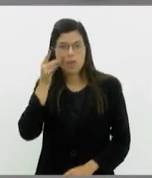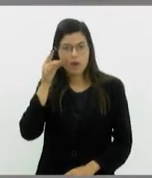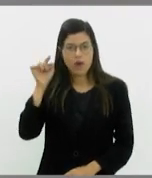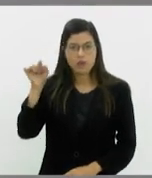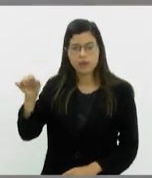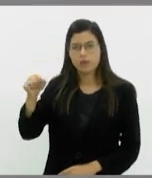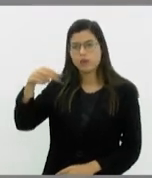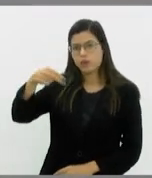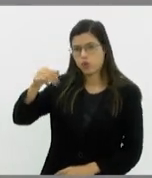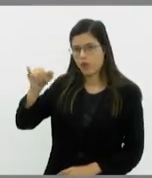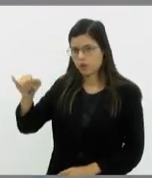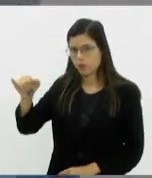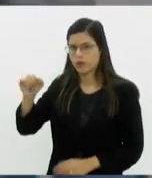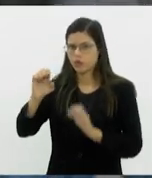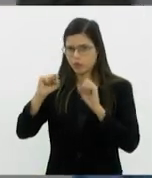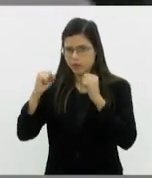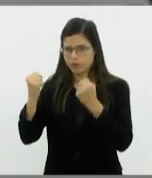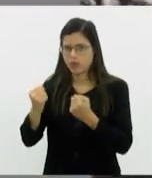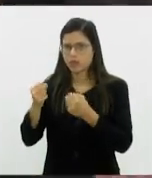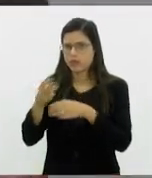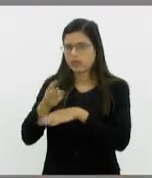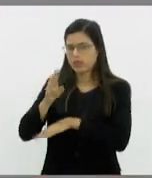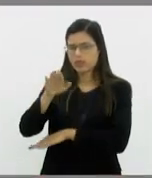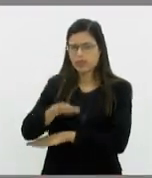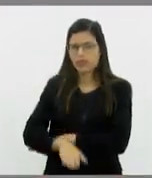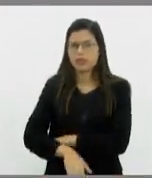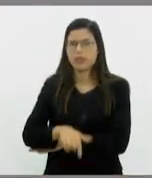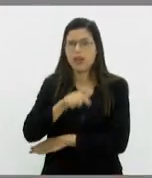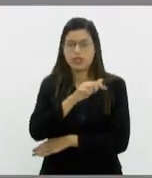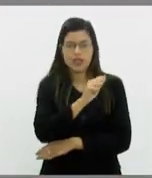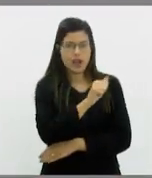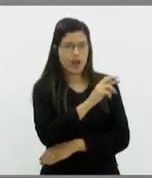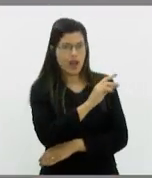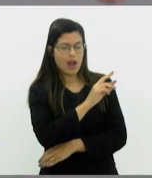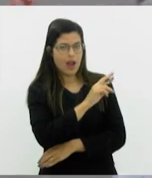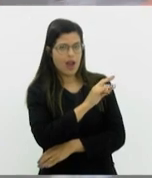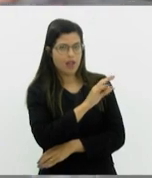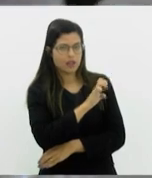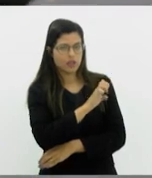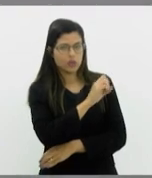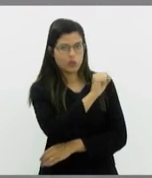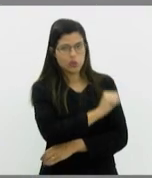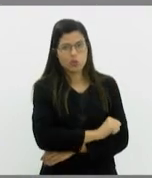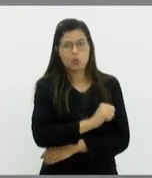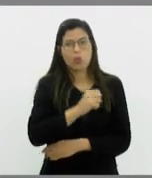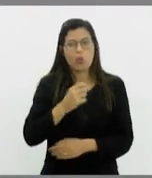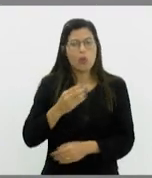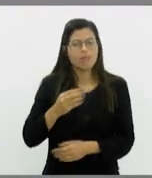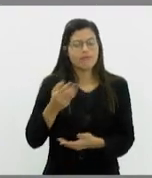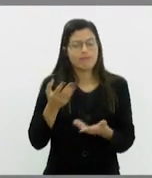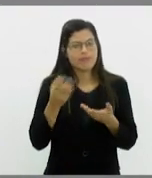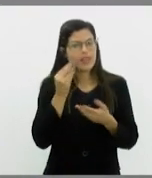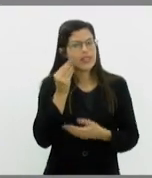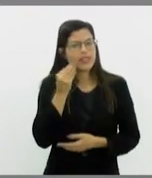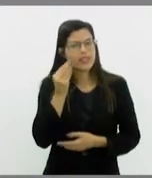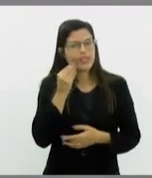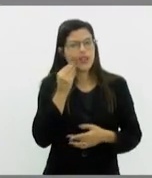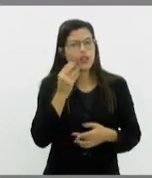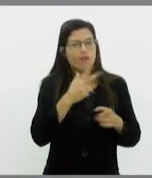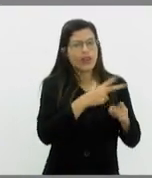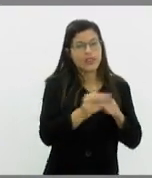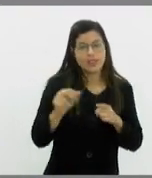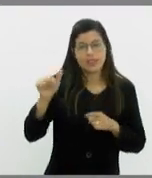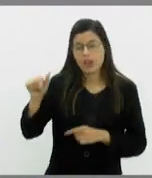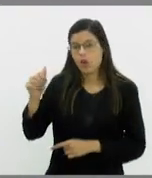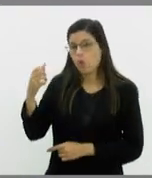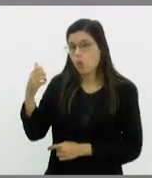Nova Iguaçu, a partir das 15h. O Arte Sul que vai em busca da sua segunda vitória seguida na competição, enquanto o Araruama